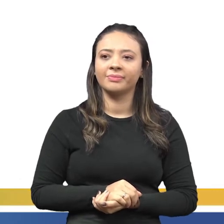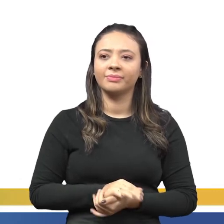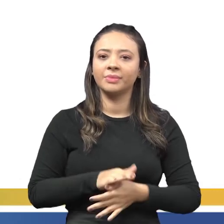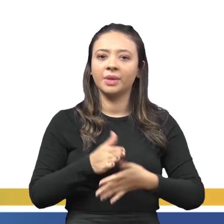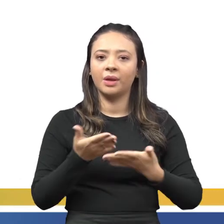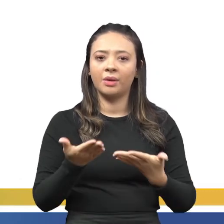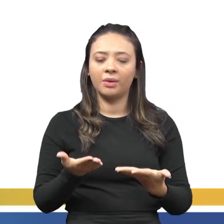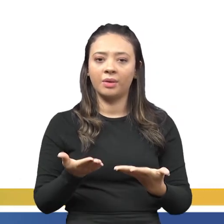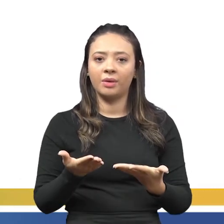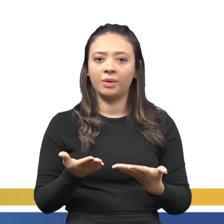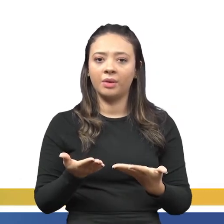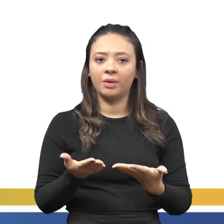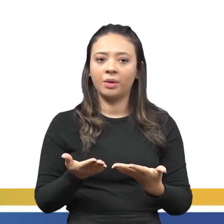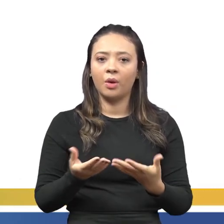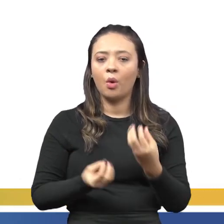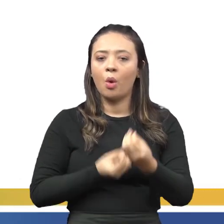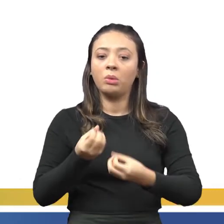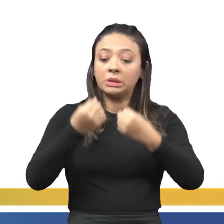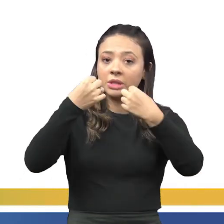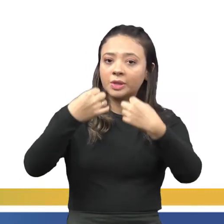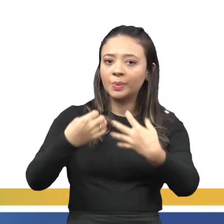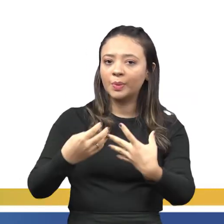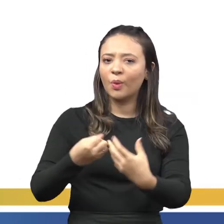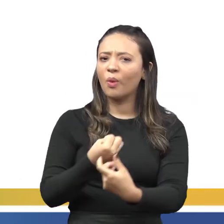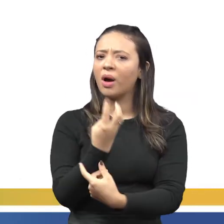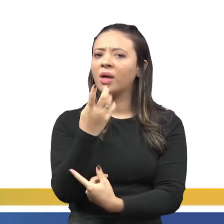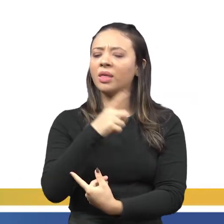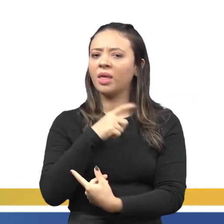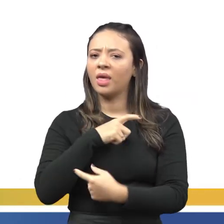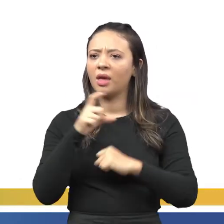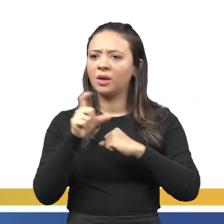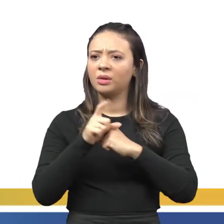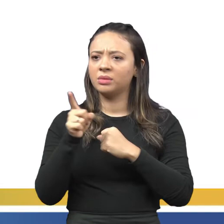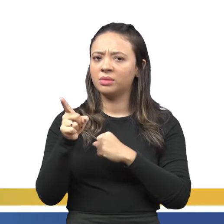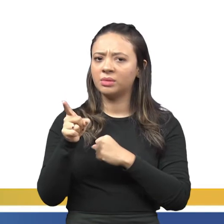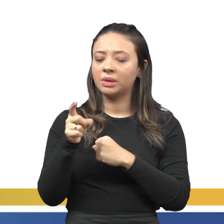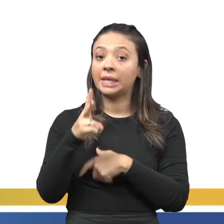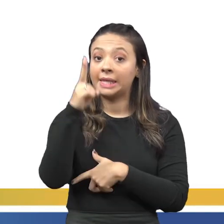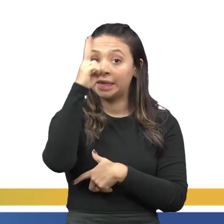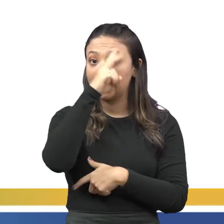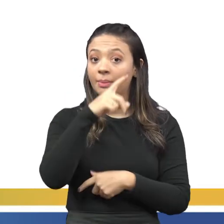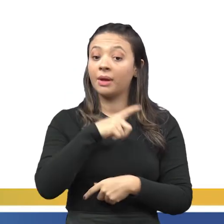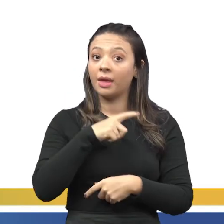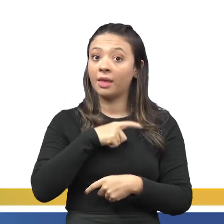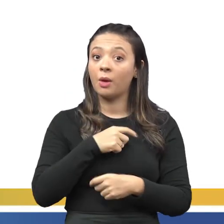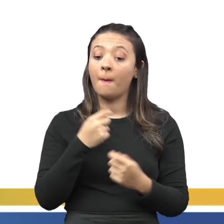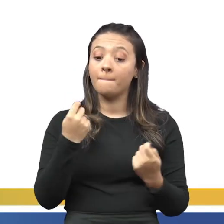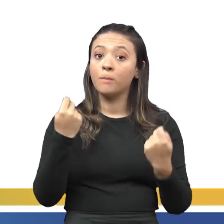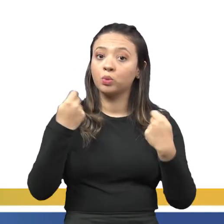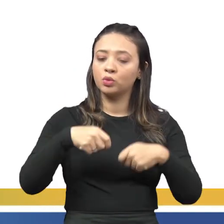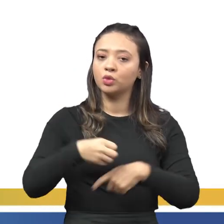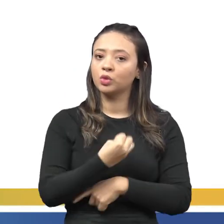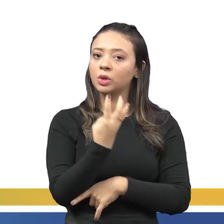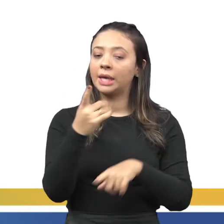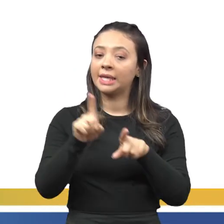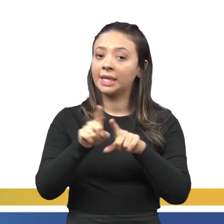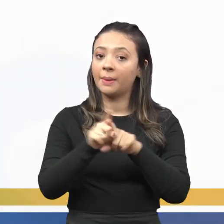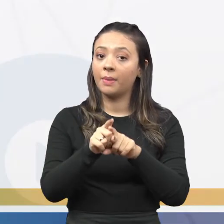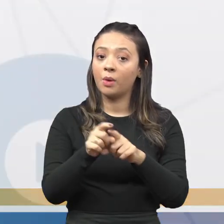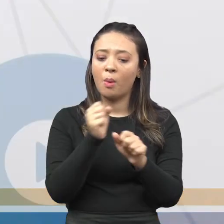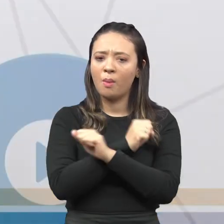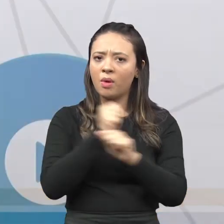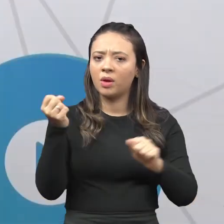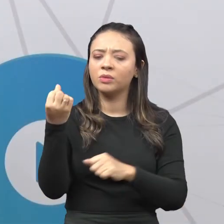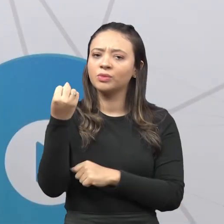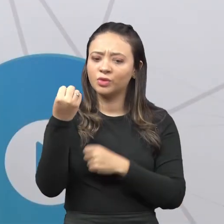e eggs. E aí, como é que se descreve a quantidade desses substantivos? Vocês têm que lembrar que os contáveis e